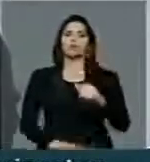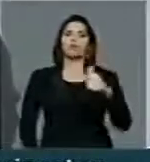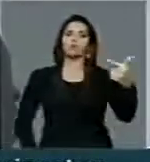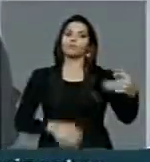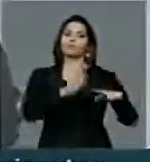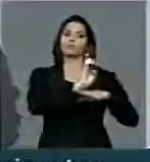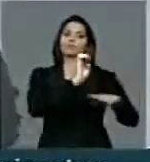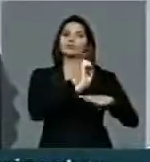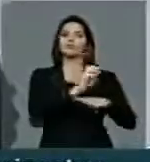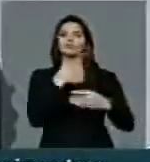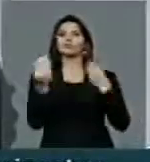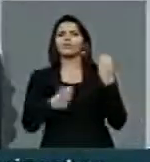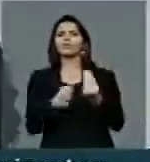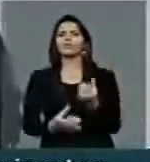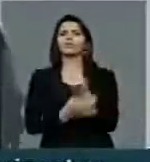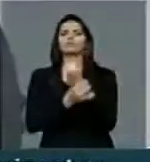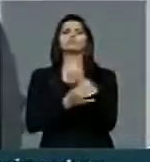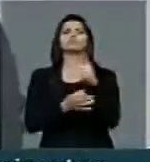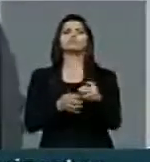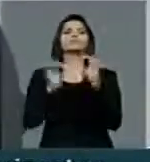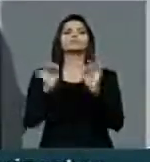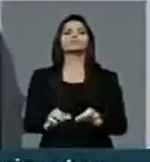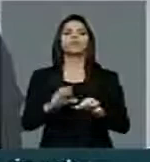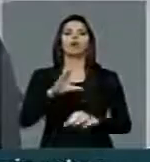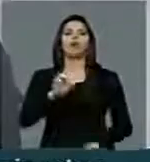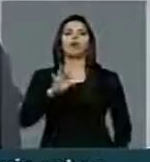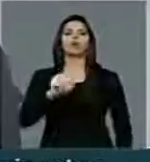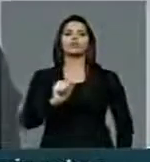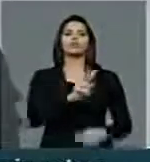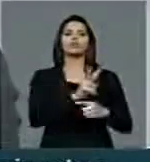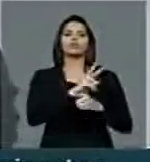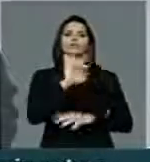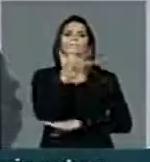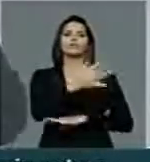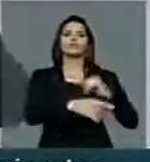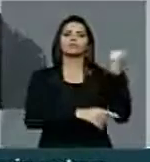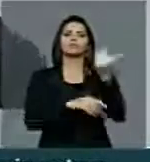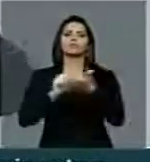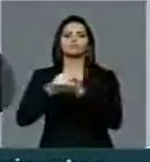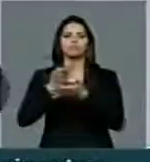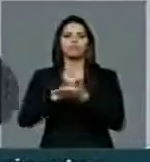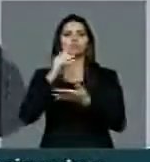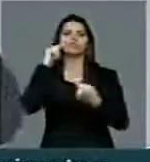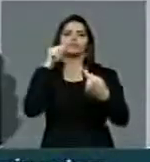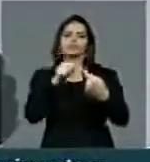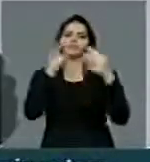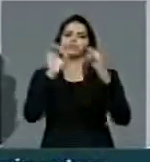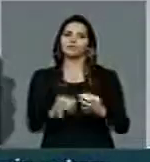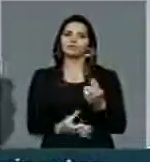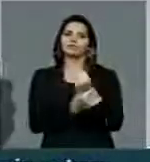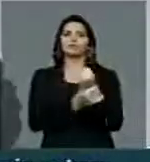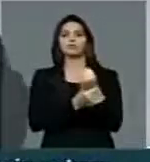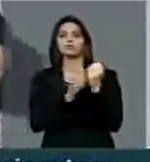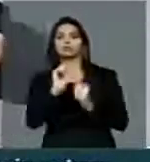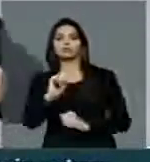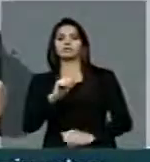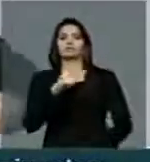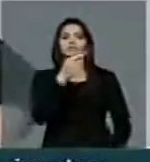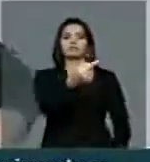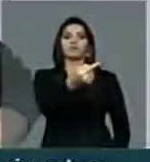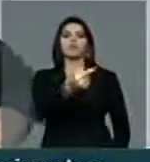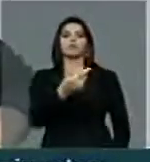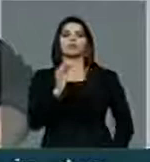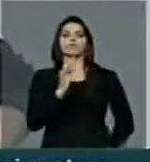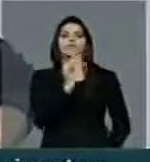estado, e como é que eu asseguro que essa cota de reserva ambiental de fato está gravada e que dá segurança se o senhor quiser vender a sua terra, que o senhor cumpriu a